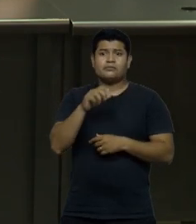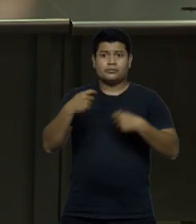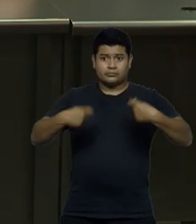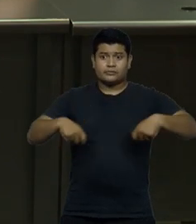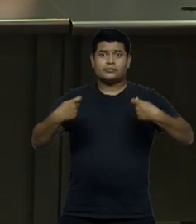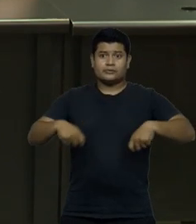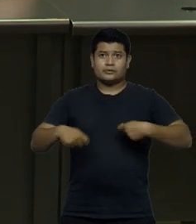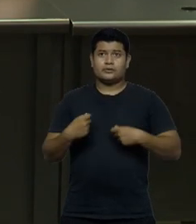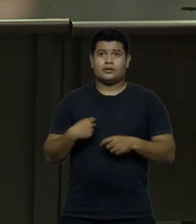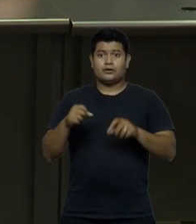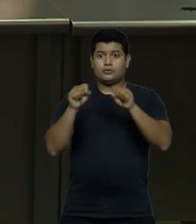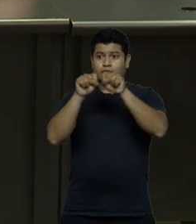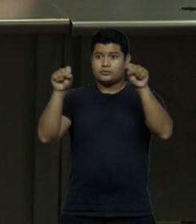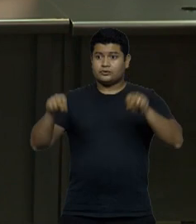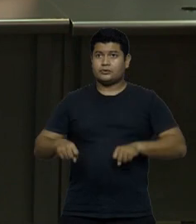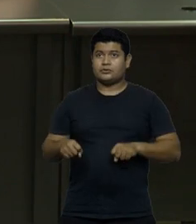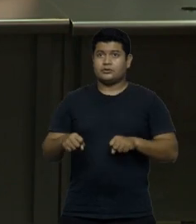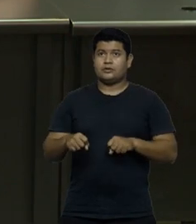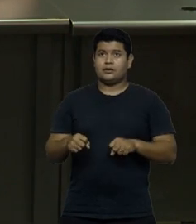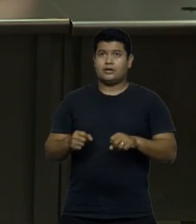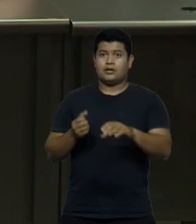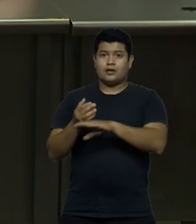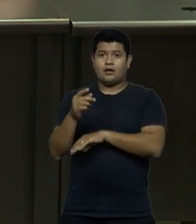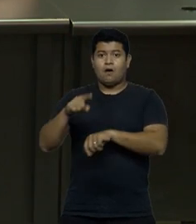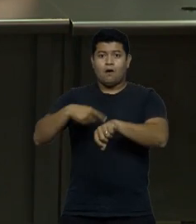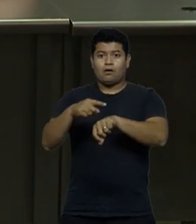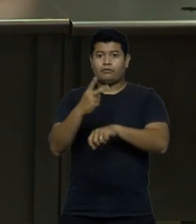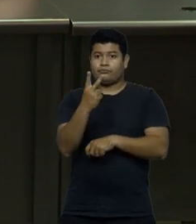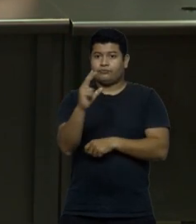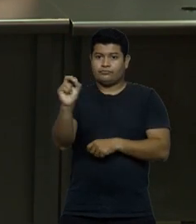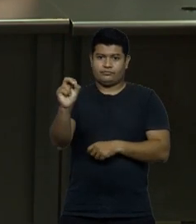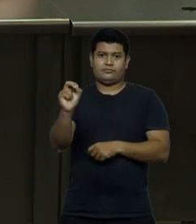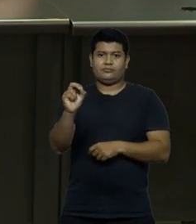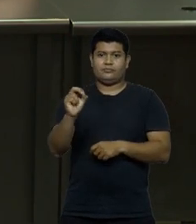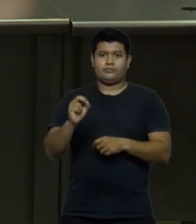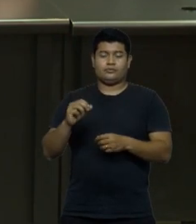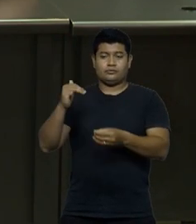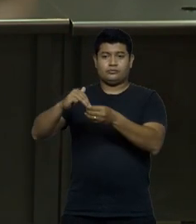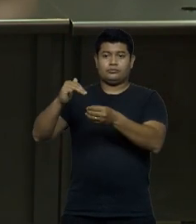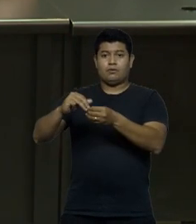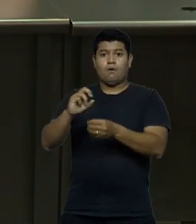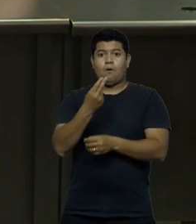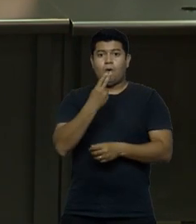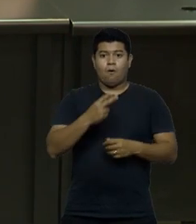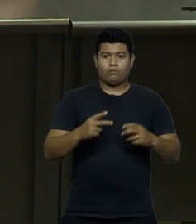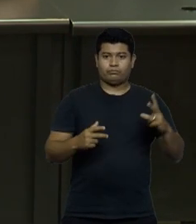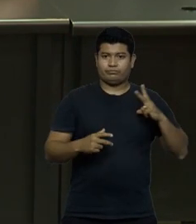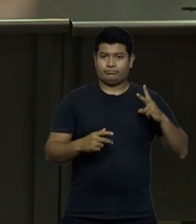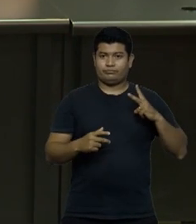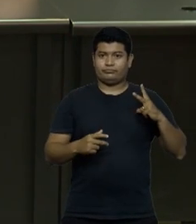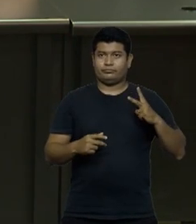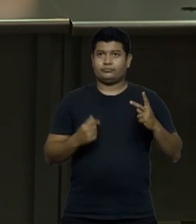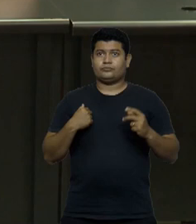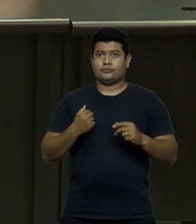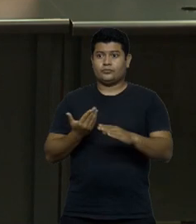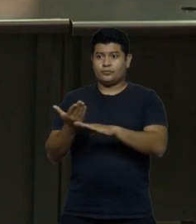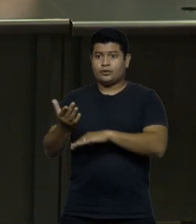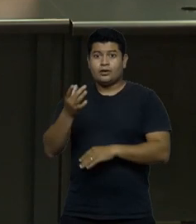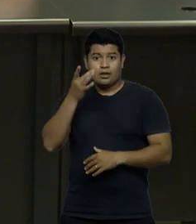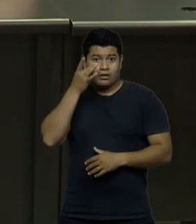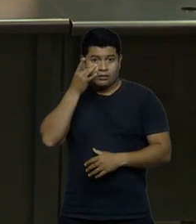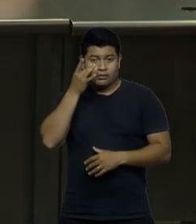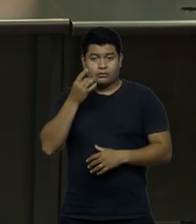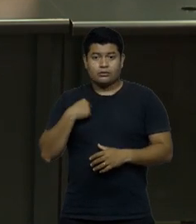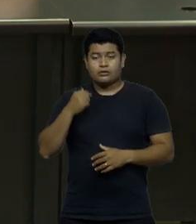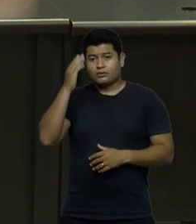estado não aparece a tuas outras 20 horas do município ou da rede privada então presença e você sabe o que tu já tem